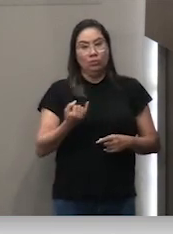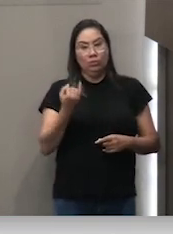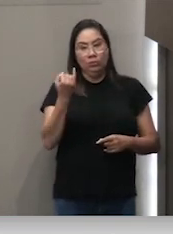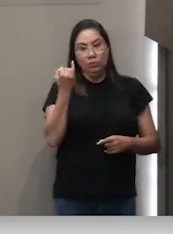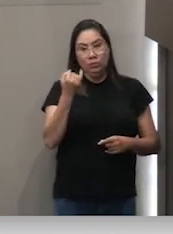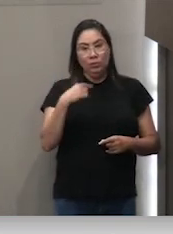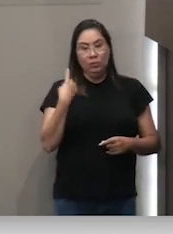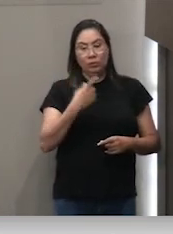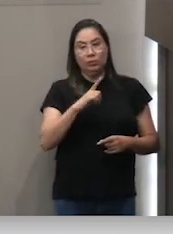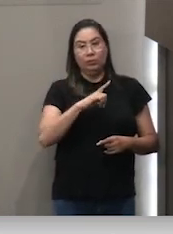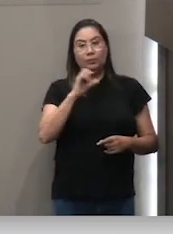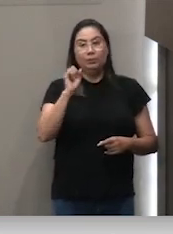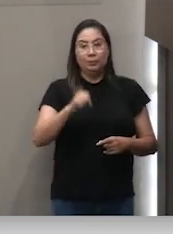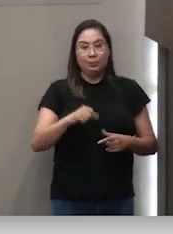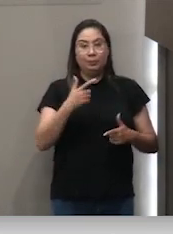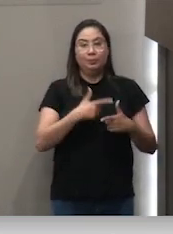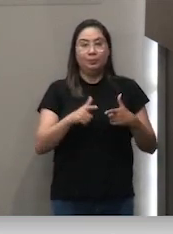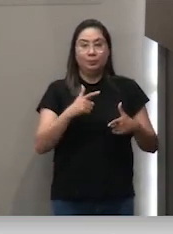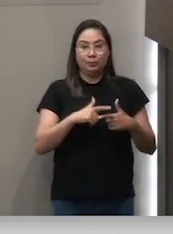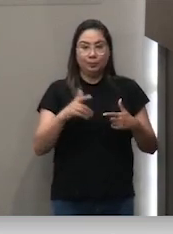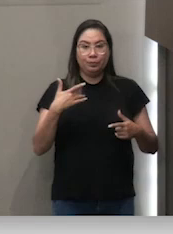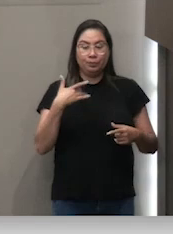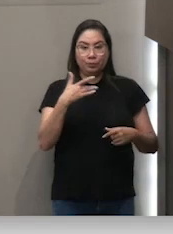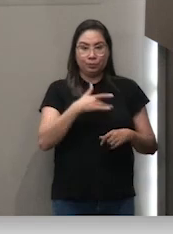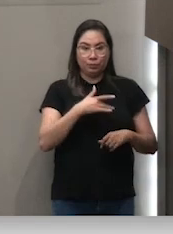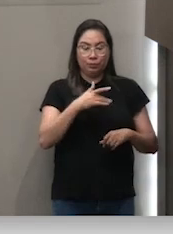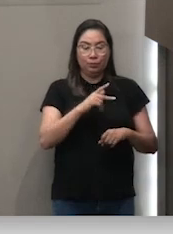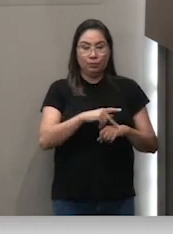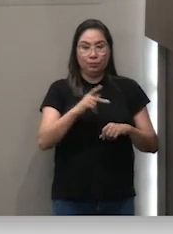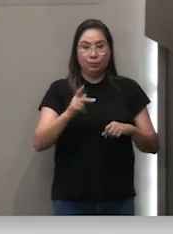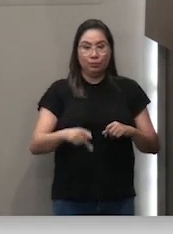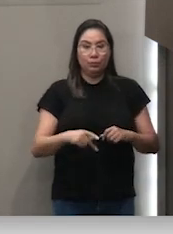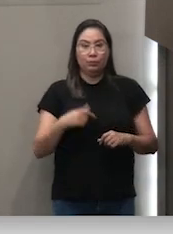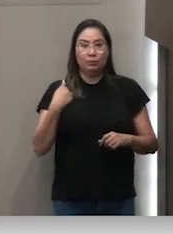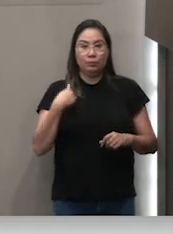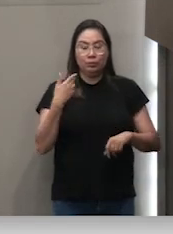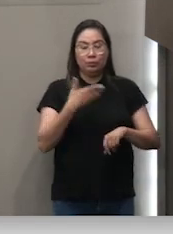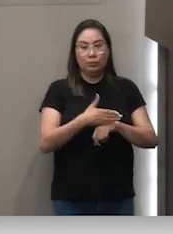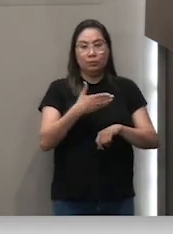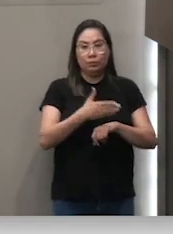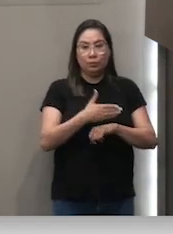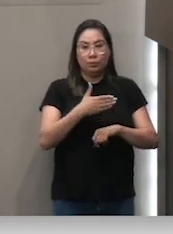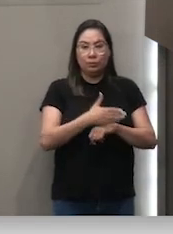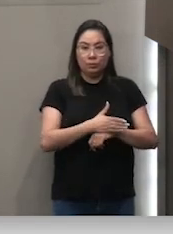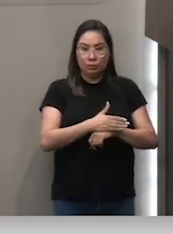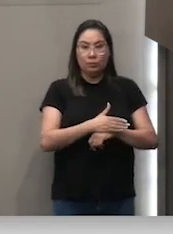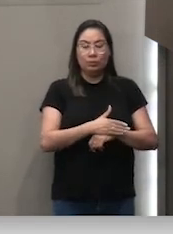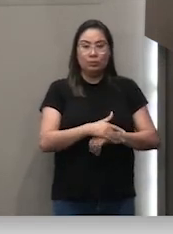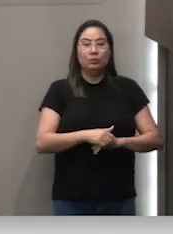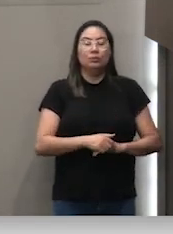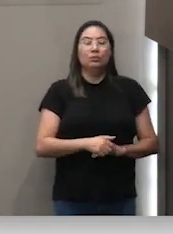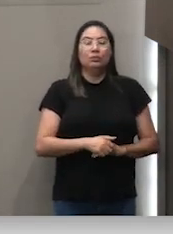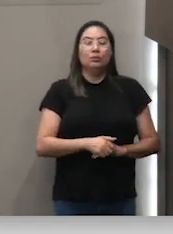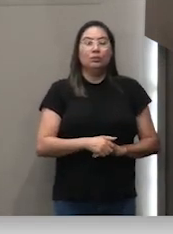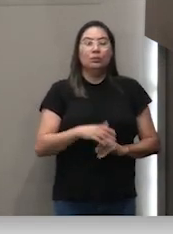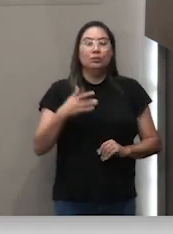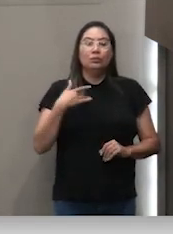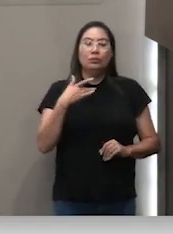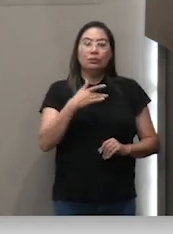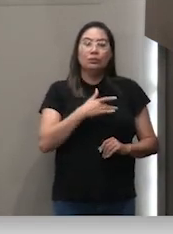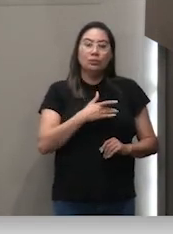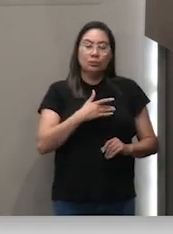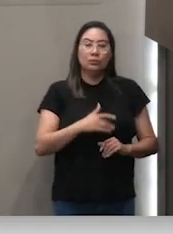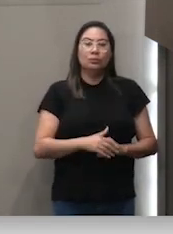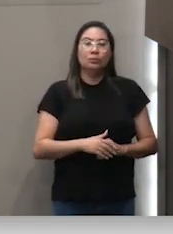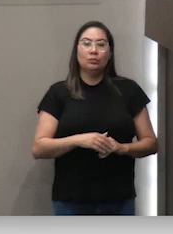Nós temos, sim, um problema na saúde do município de Passo Fundo. Eu fiz parte da Frente Parlamentar da Saúde Pública